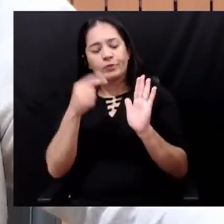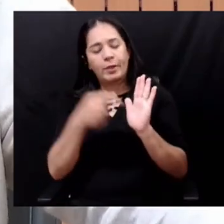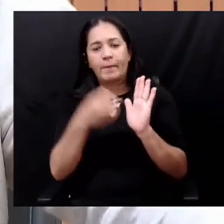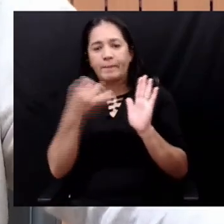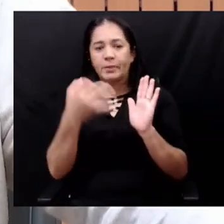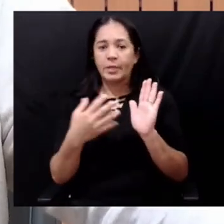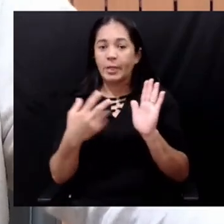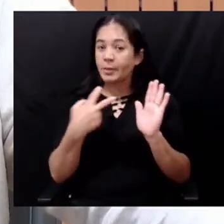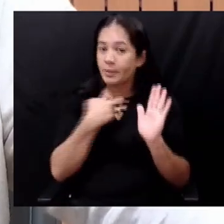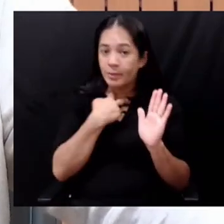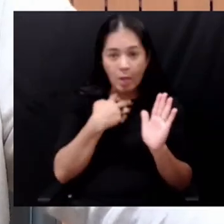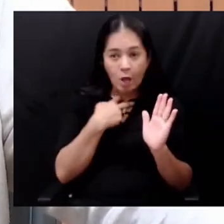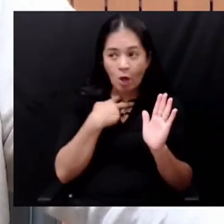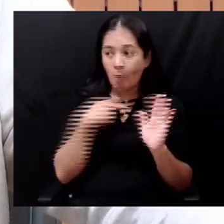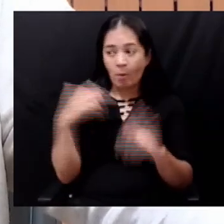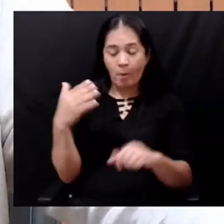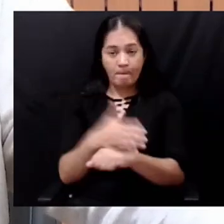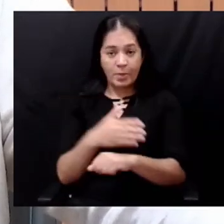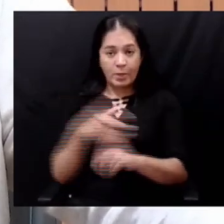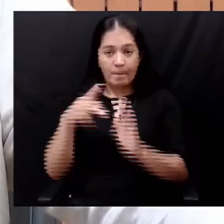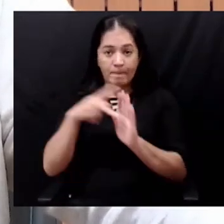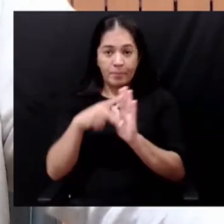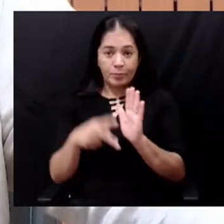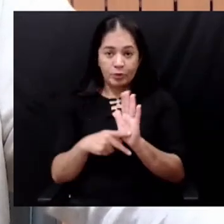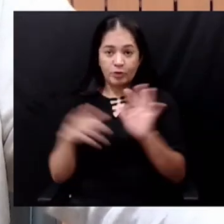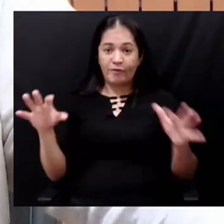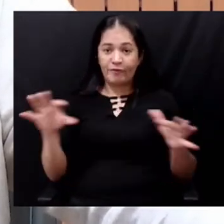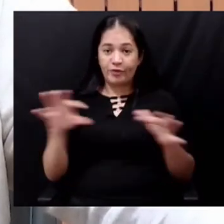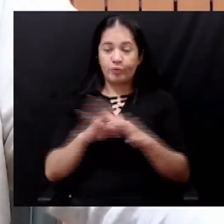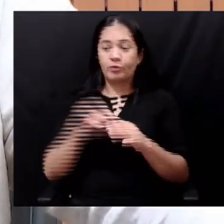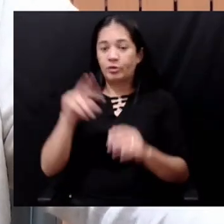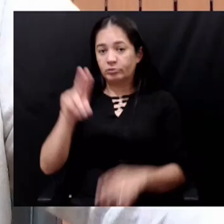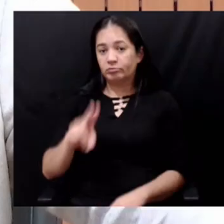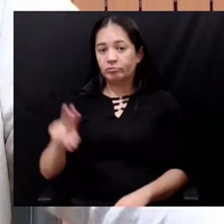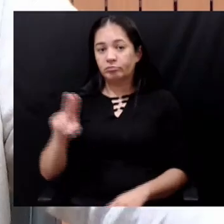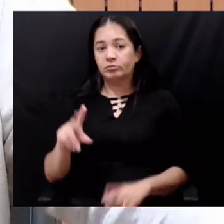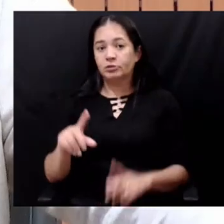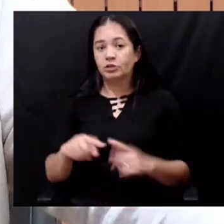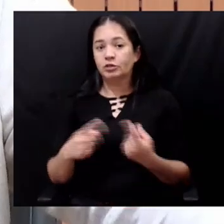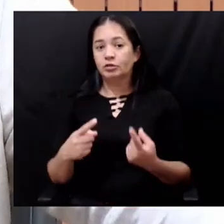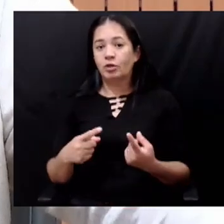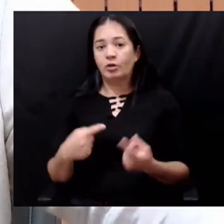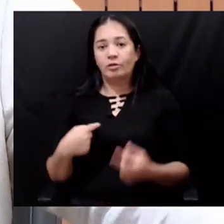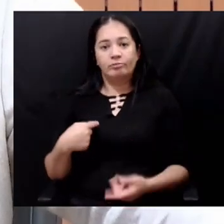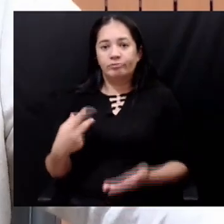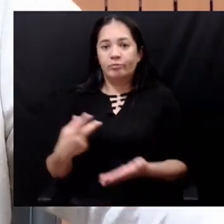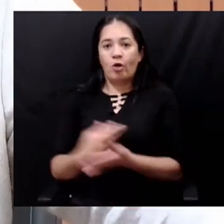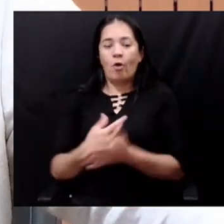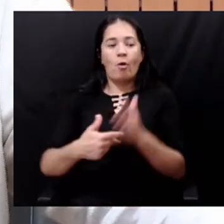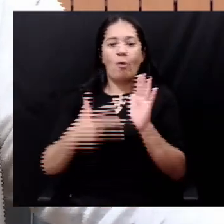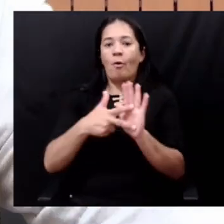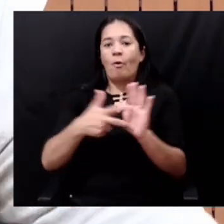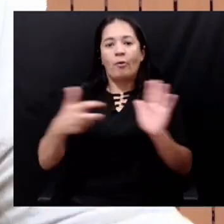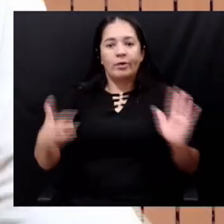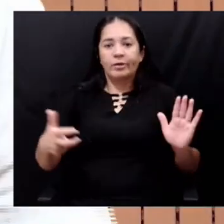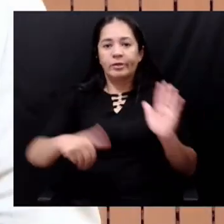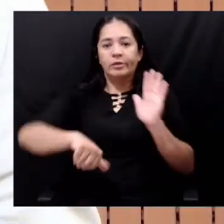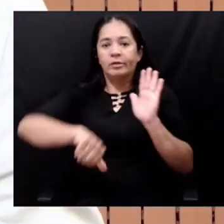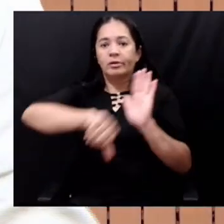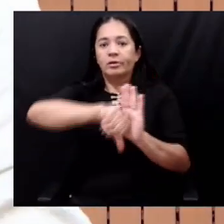concorrer projetos de extensão vinculados à universidade, nós estaríamos cometendo um crime. Esse edital